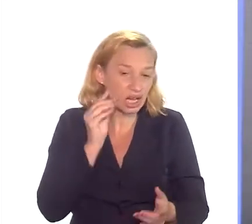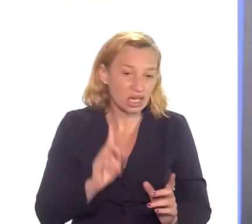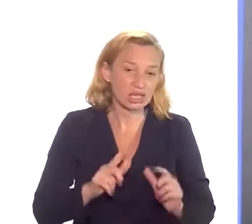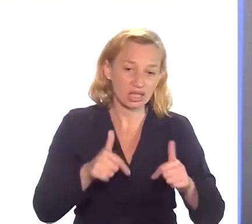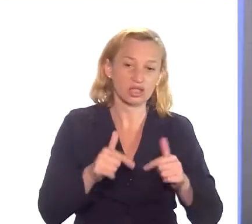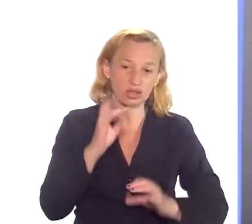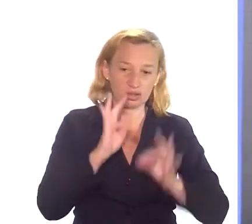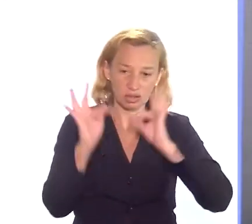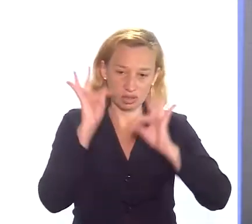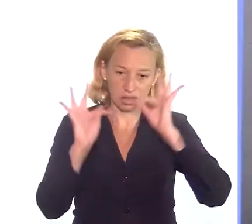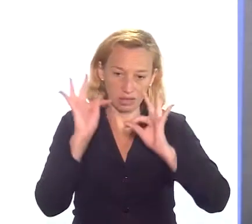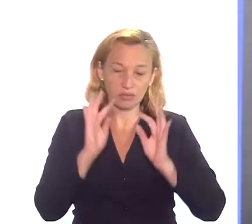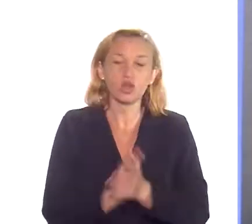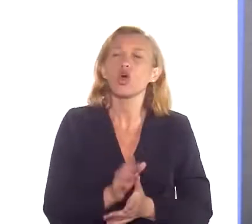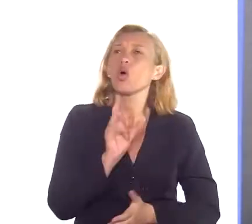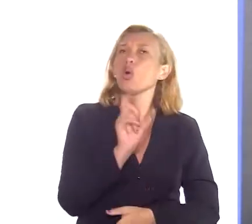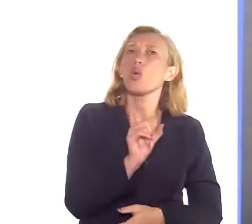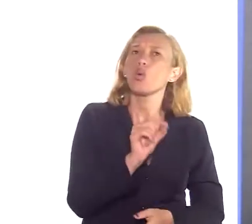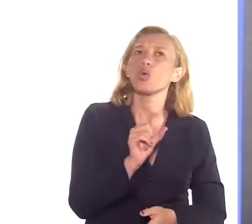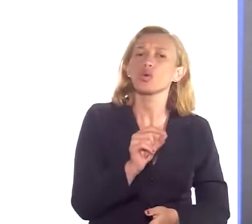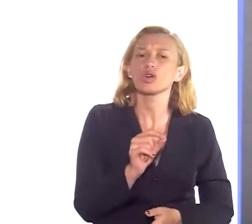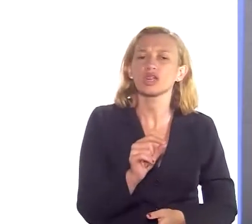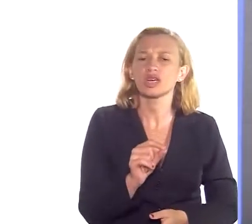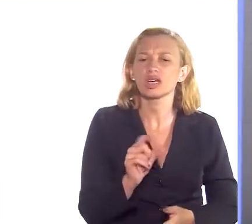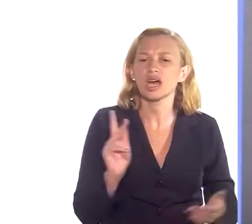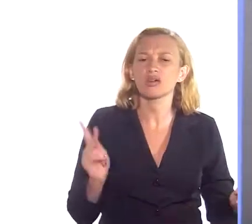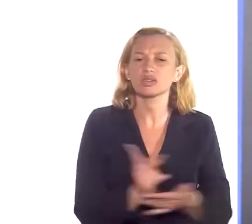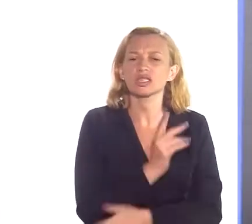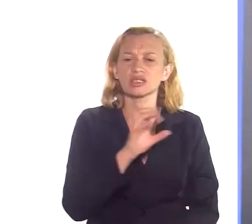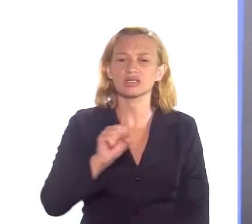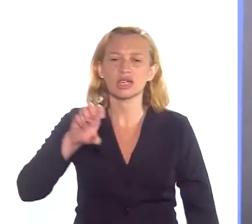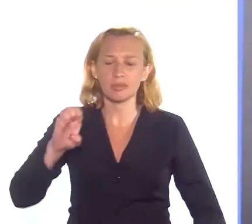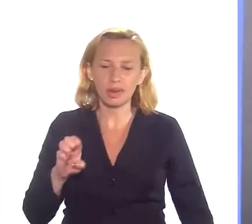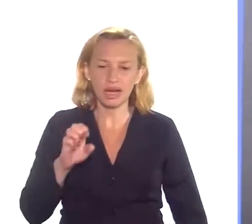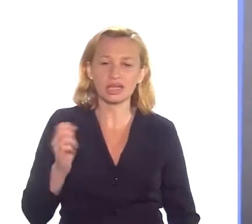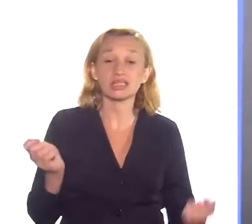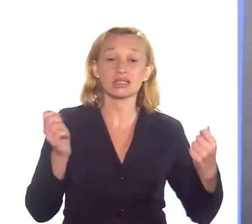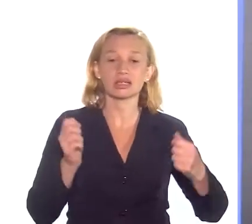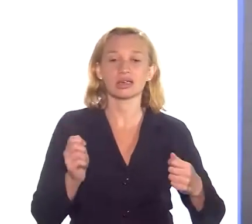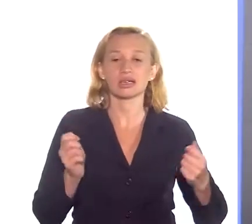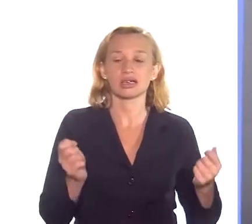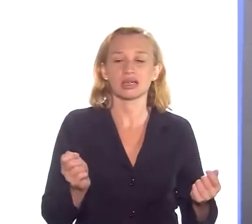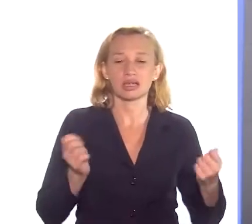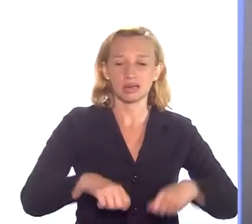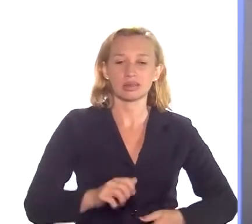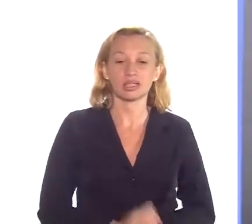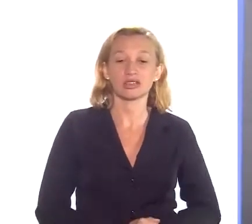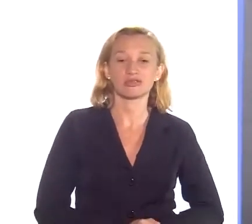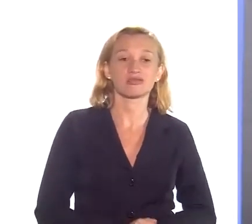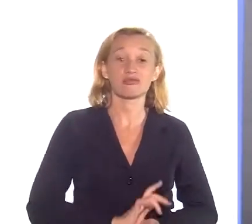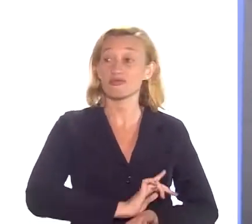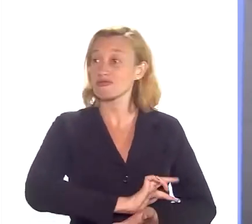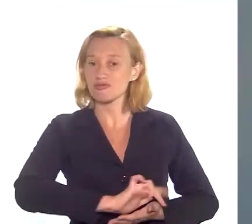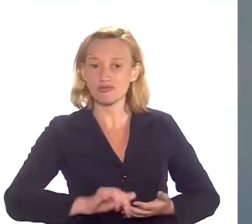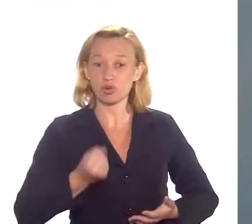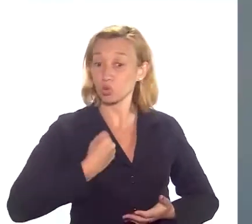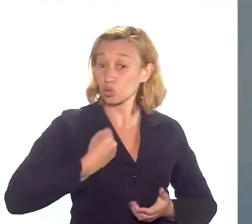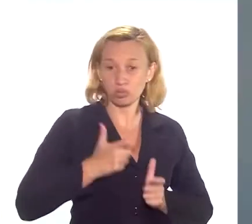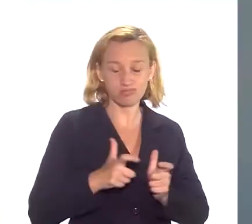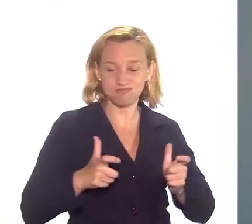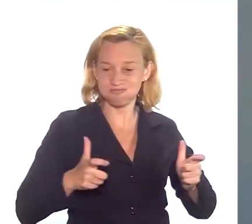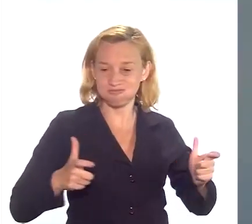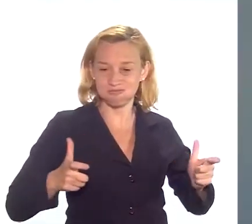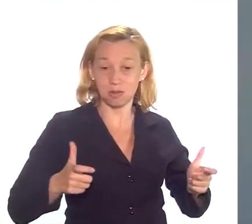a testar essas soluções. O que gerou isso de demanda para o Sebrae nessa questão da capacitação?